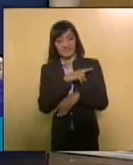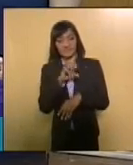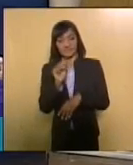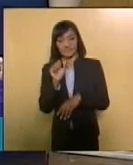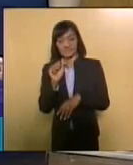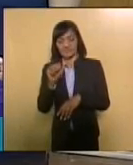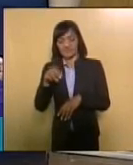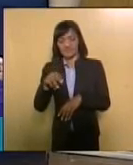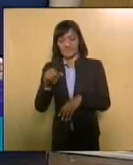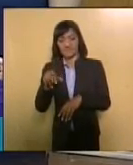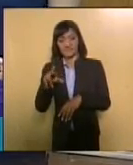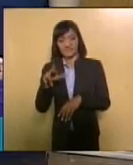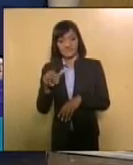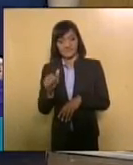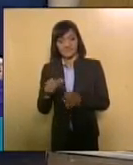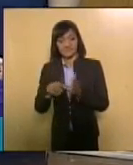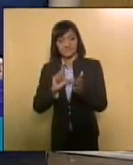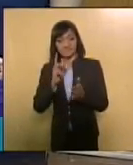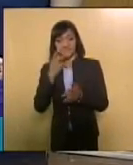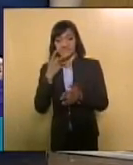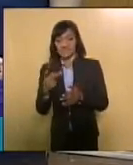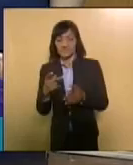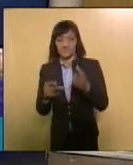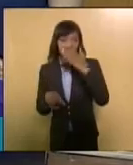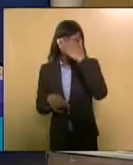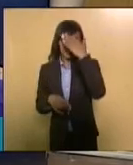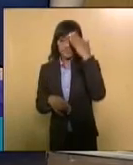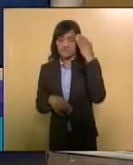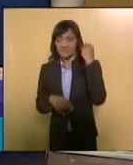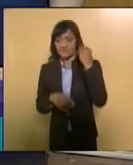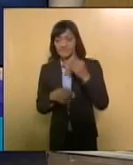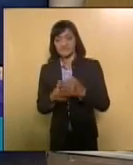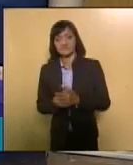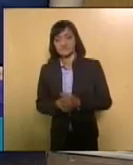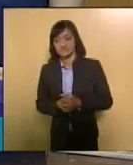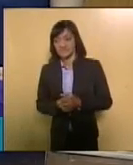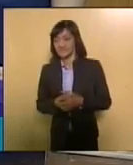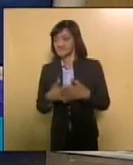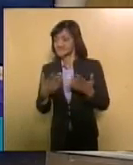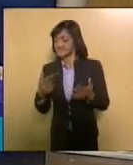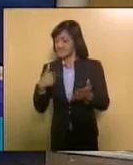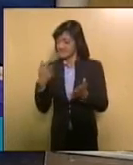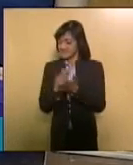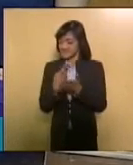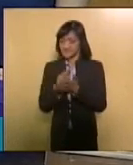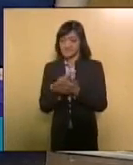discussão eu ia F fal das armas de fogo ordem